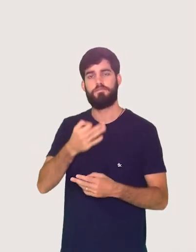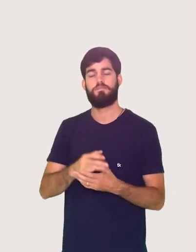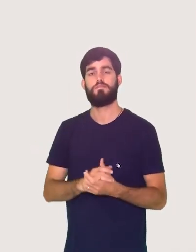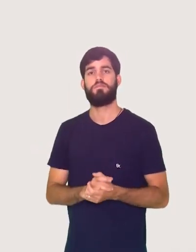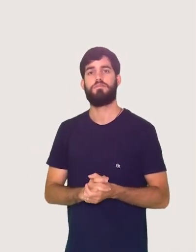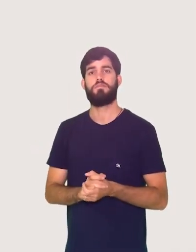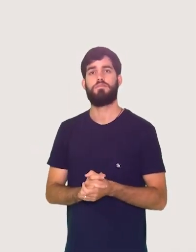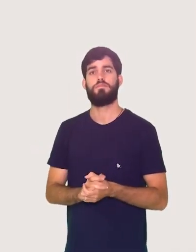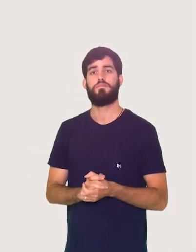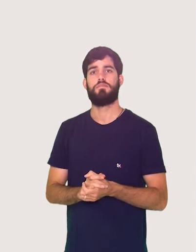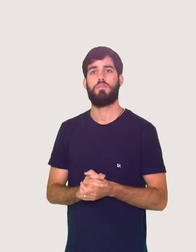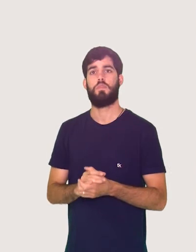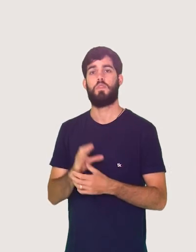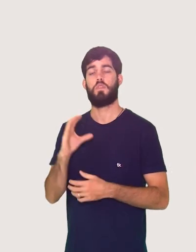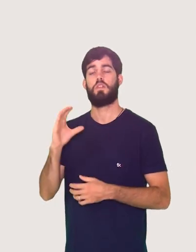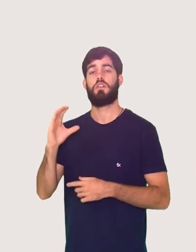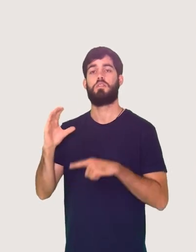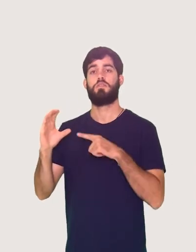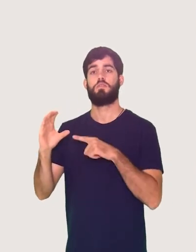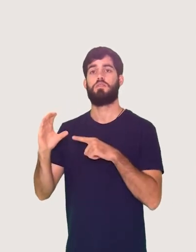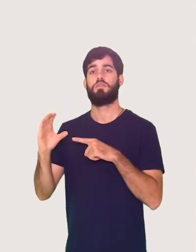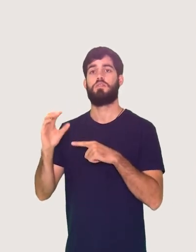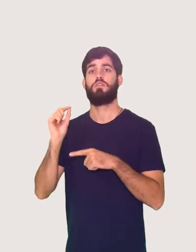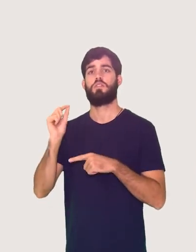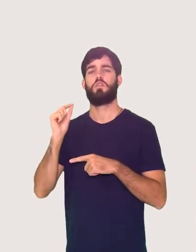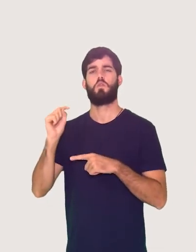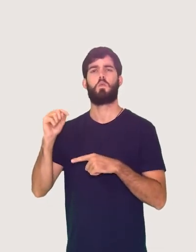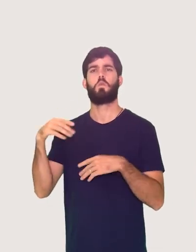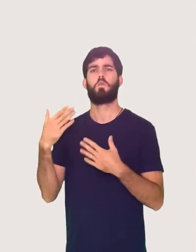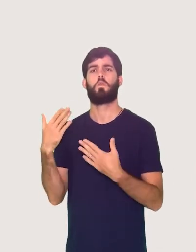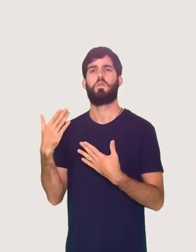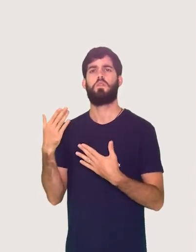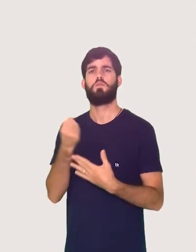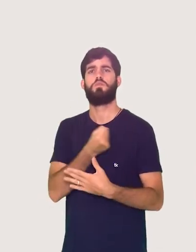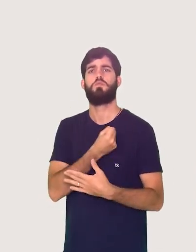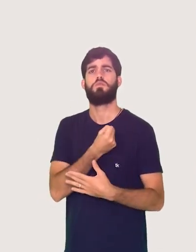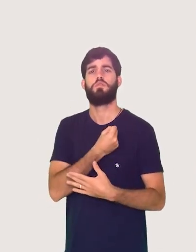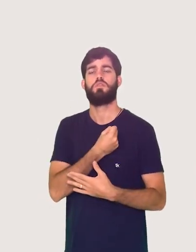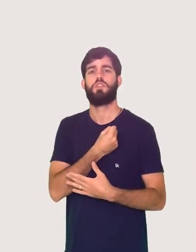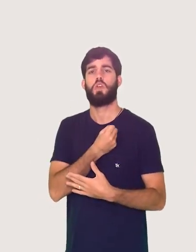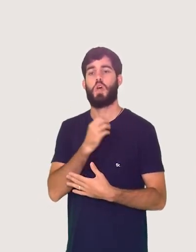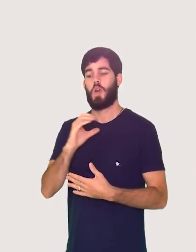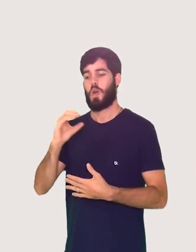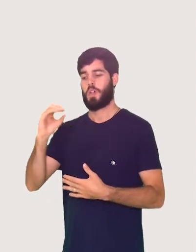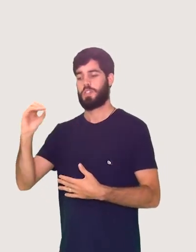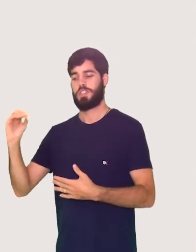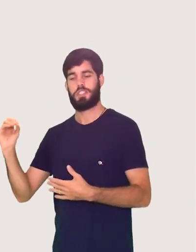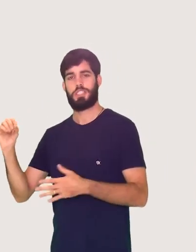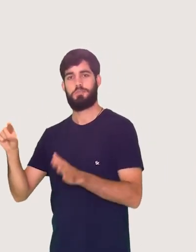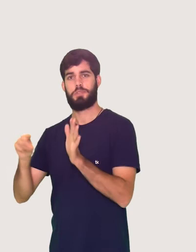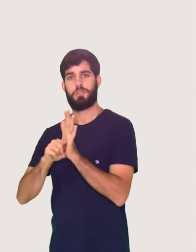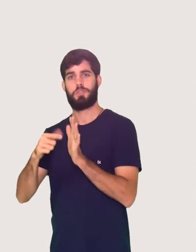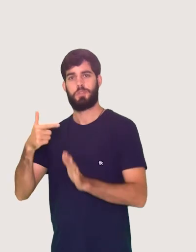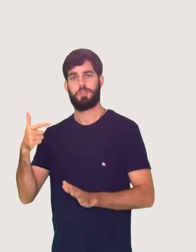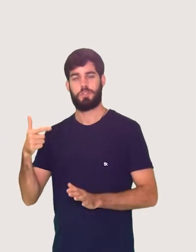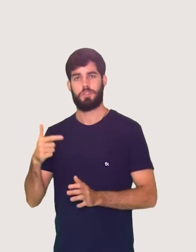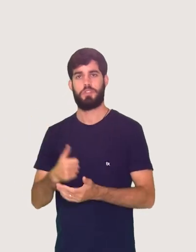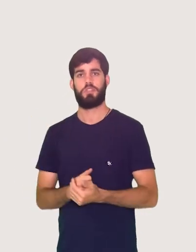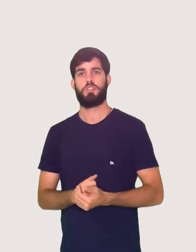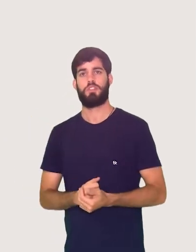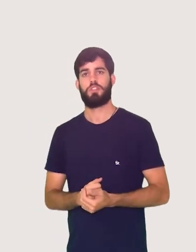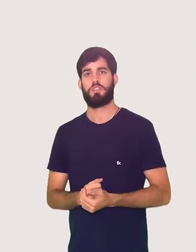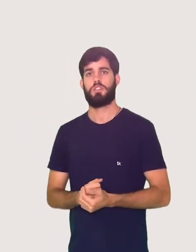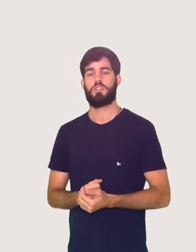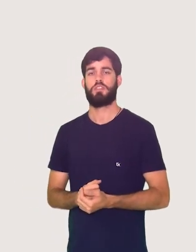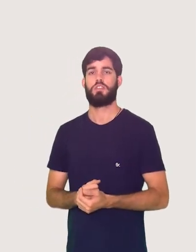Né? O carbono, ele vai ficar com qual NOx se o oxigênio é menos 2? Oxigênio é menos 2